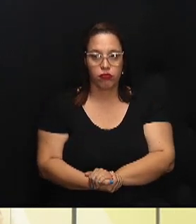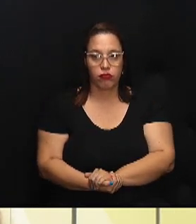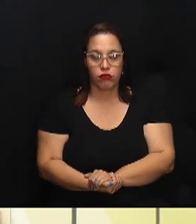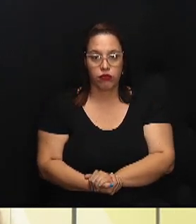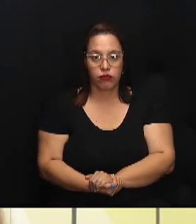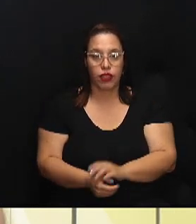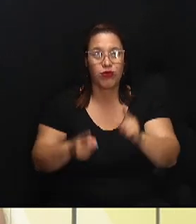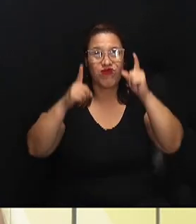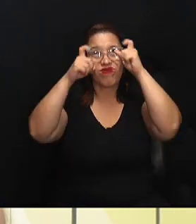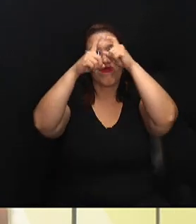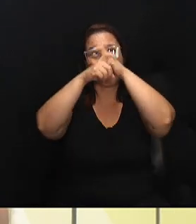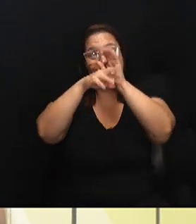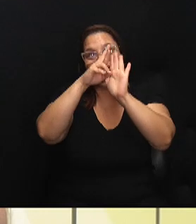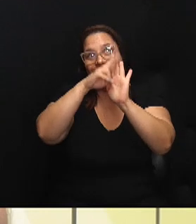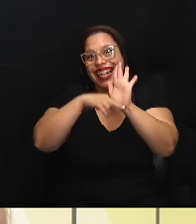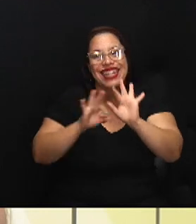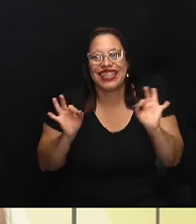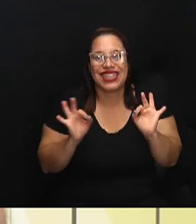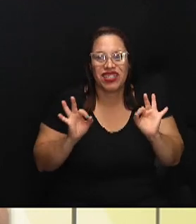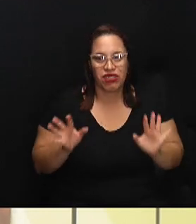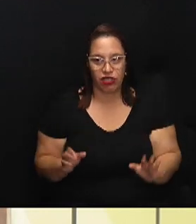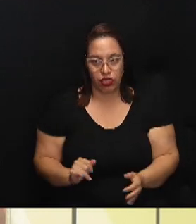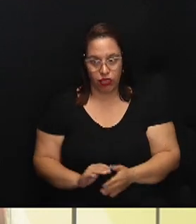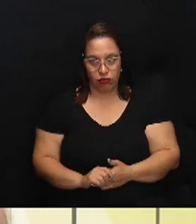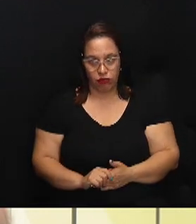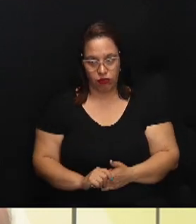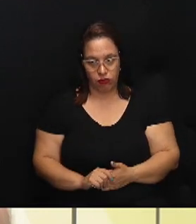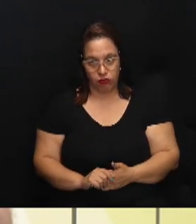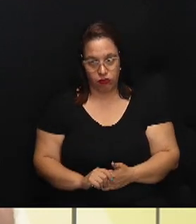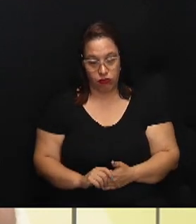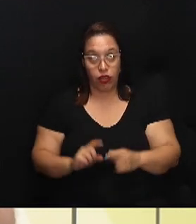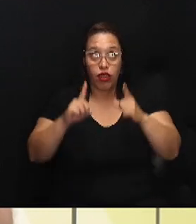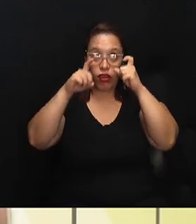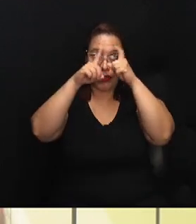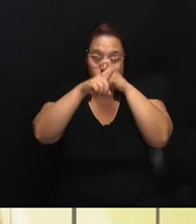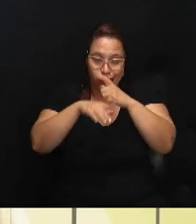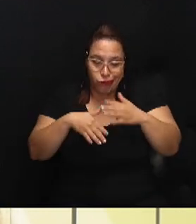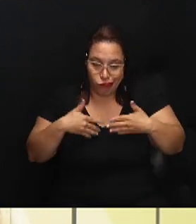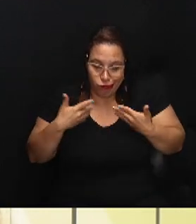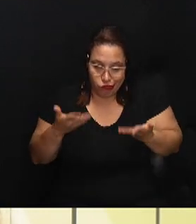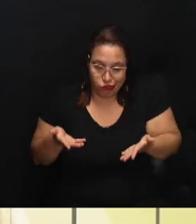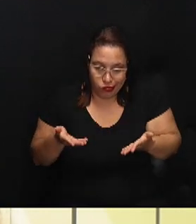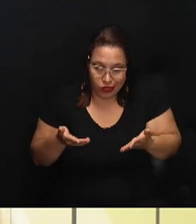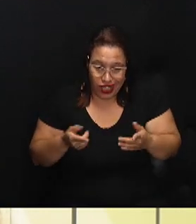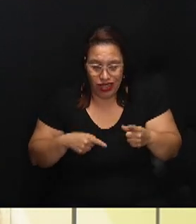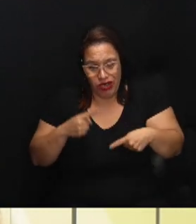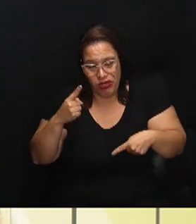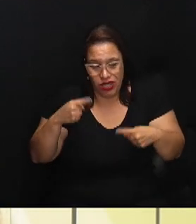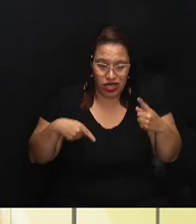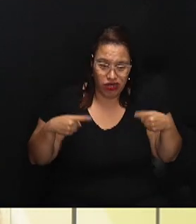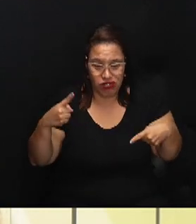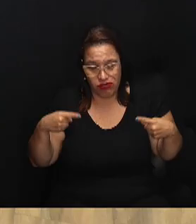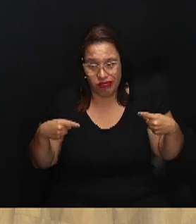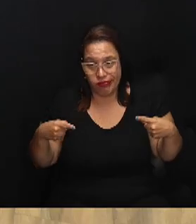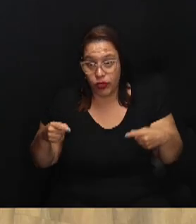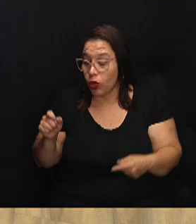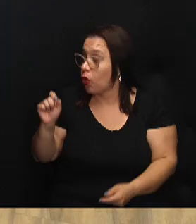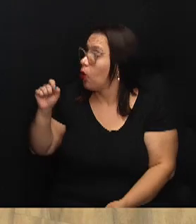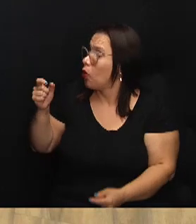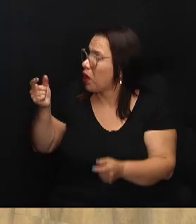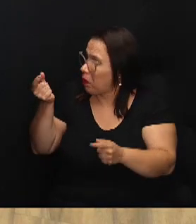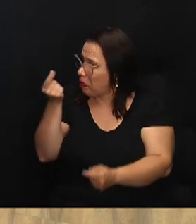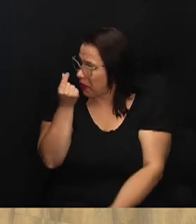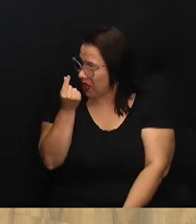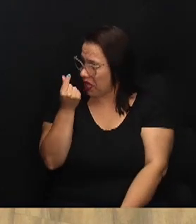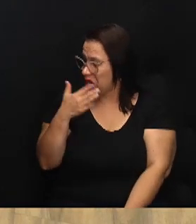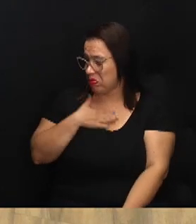é difícil ter uma receita de bolo para a gente lidar com as adversidades, porque isso é extremamente variável, né? Às vezes o que é pequeno